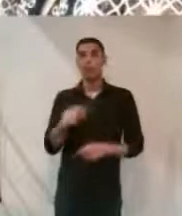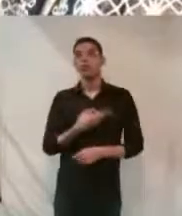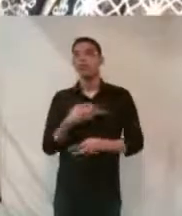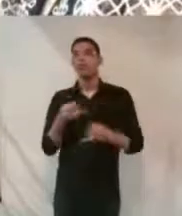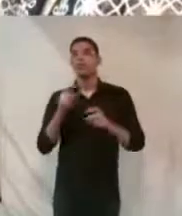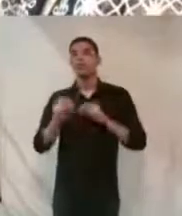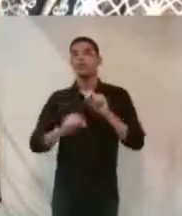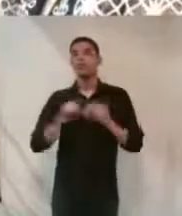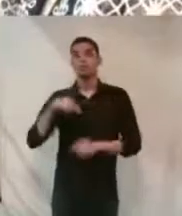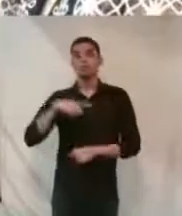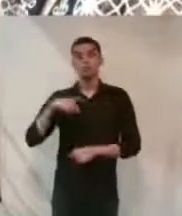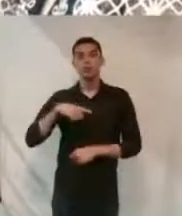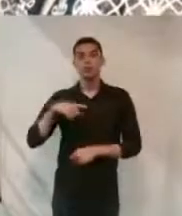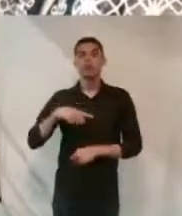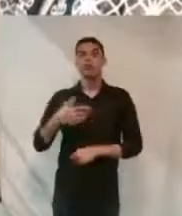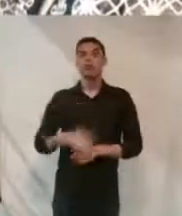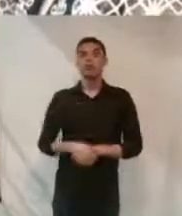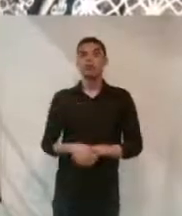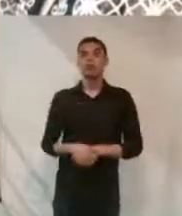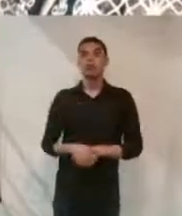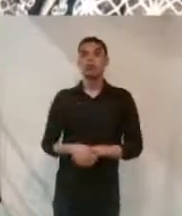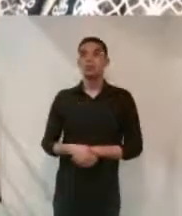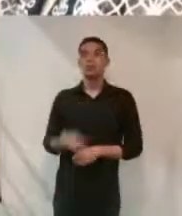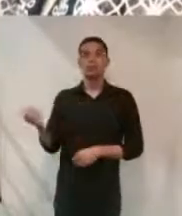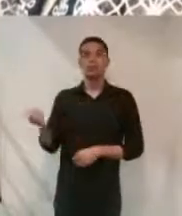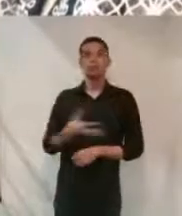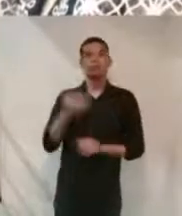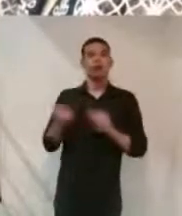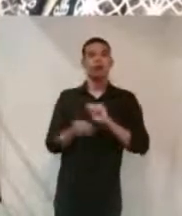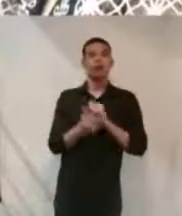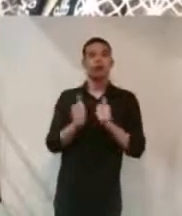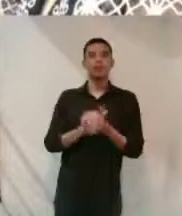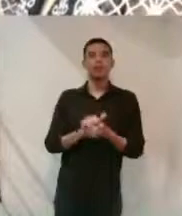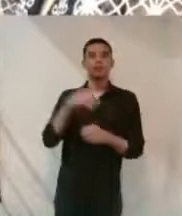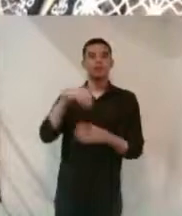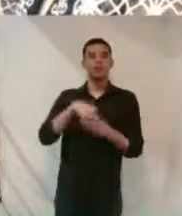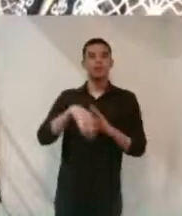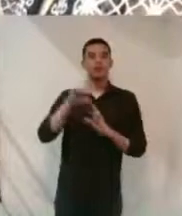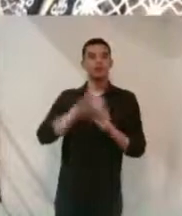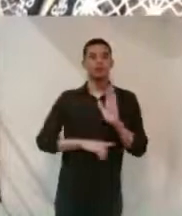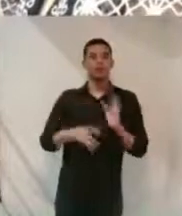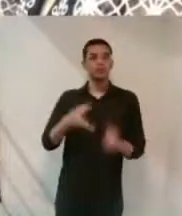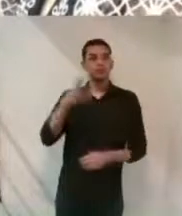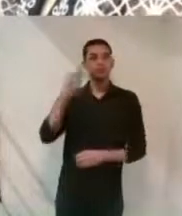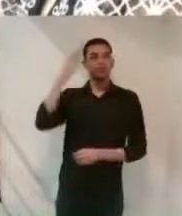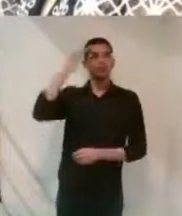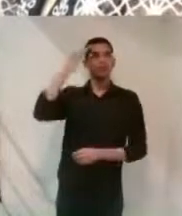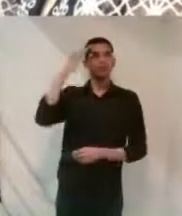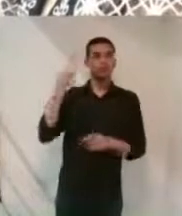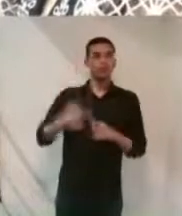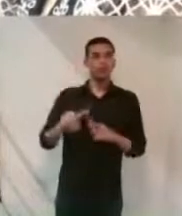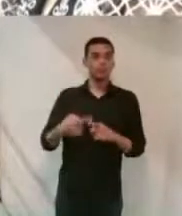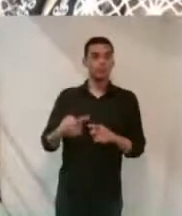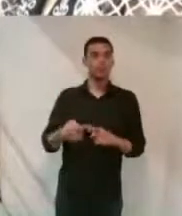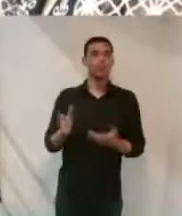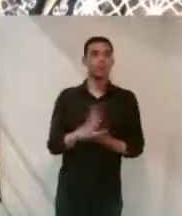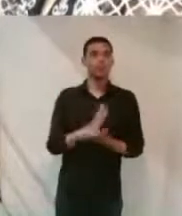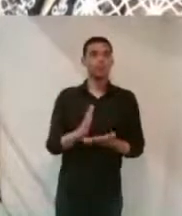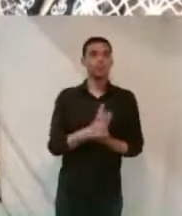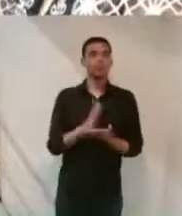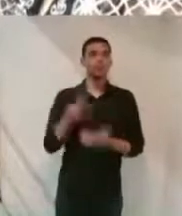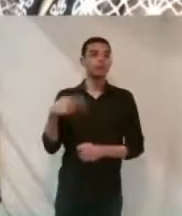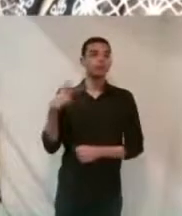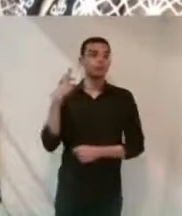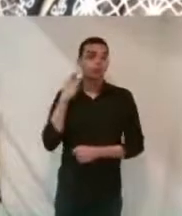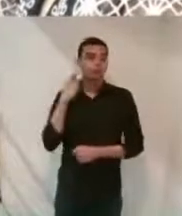quebra de paradigma e um novo mindset que está acontecendo no direito. E aí é até bom, porque tem promotores assistindo, tem